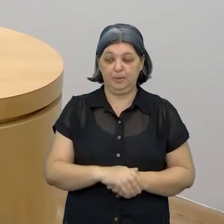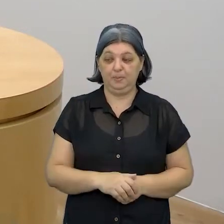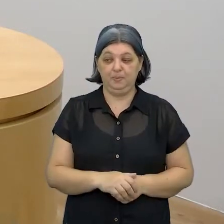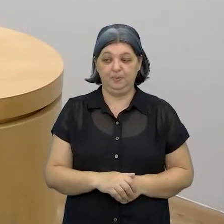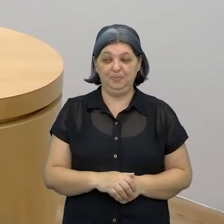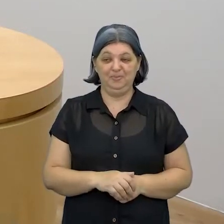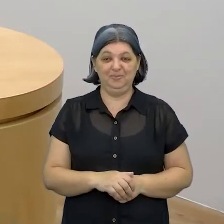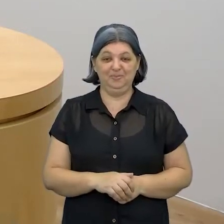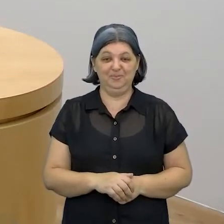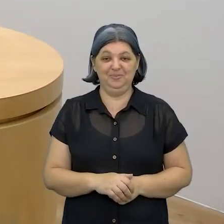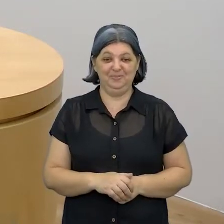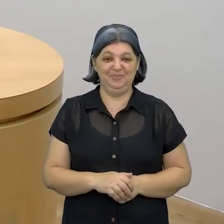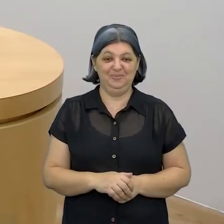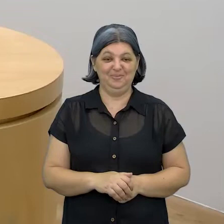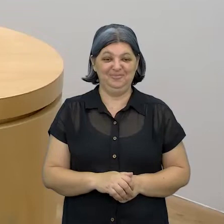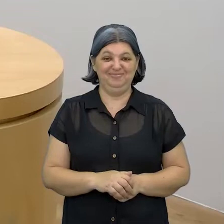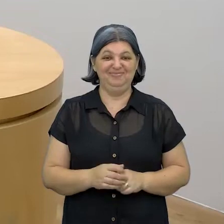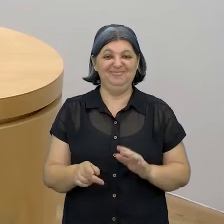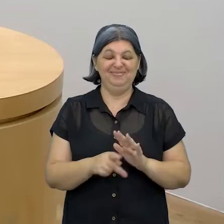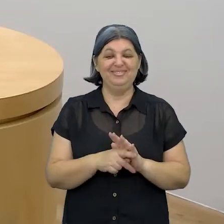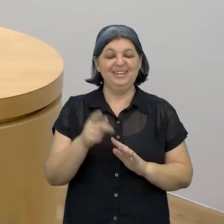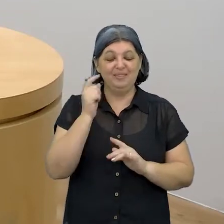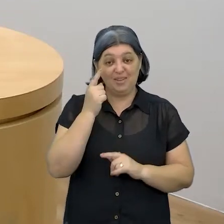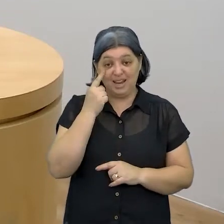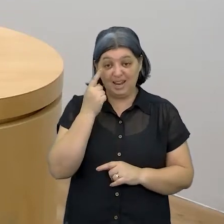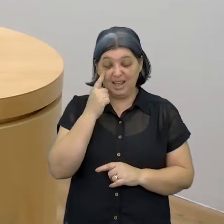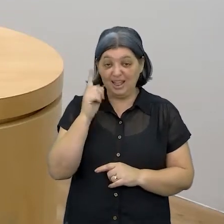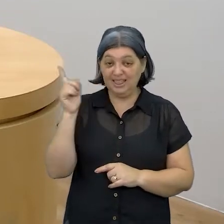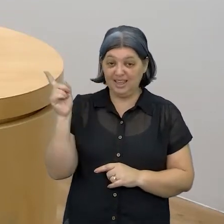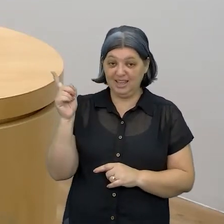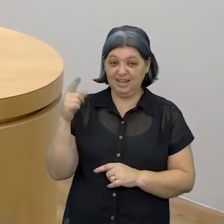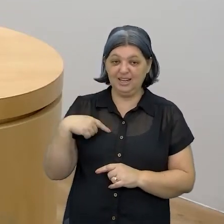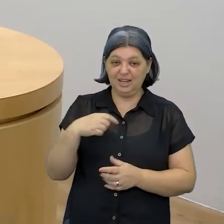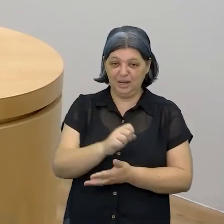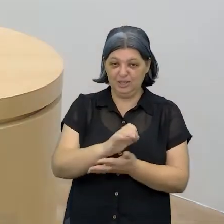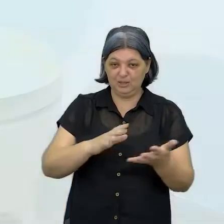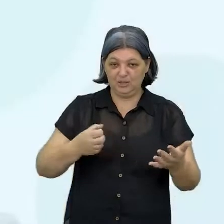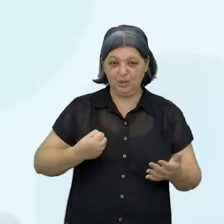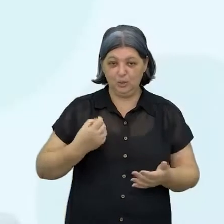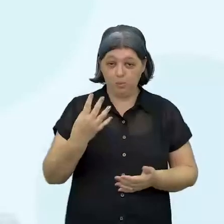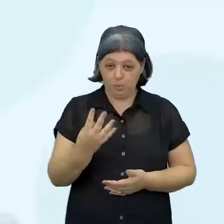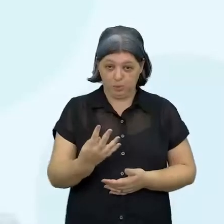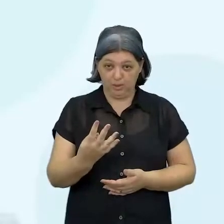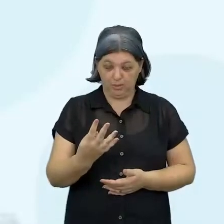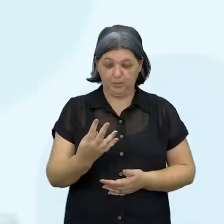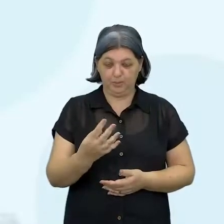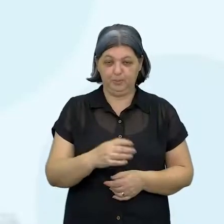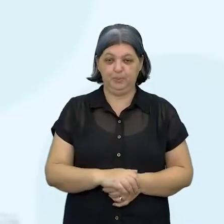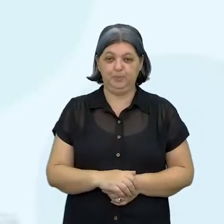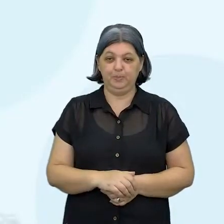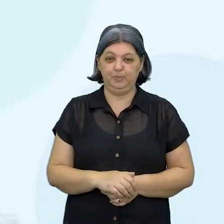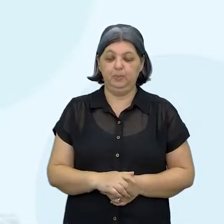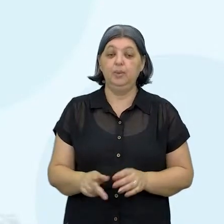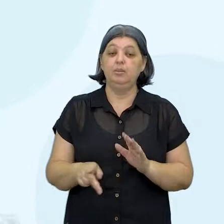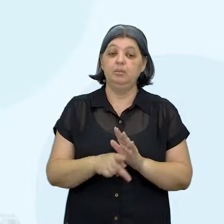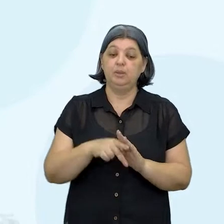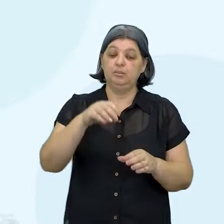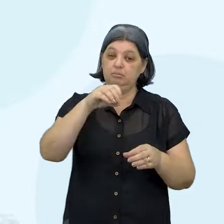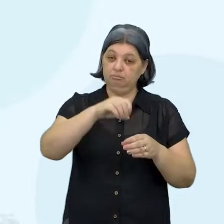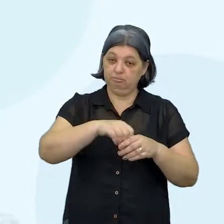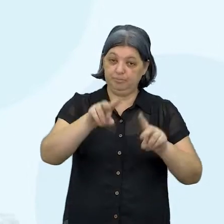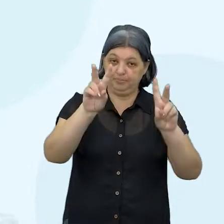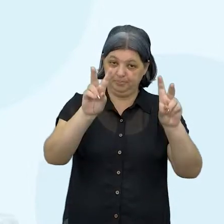na nossa aula. A gente vê aí na tela, né, que a gente está na atividade 4, dentro do nosso